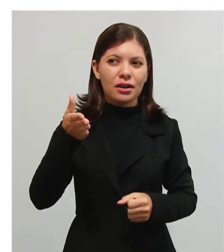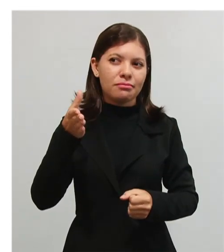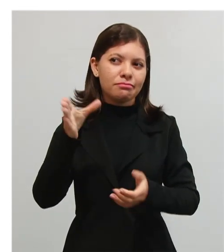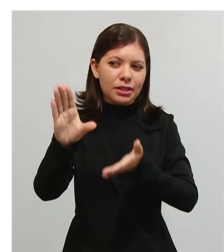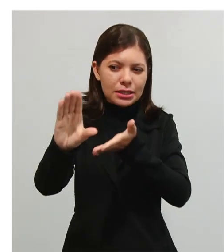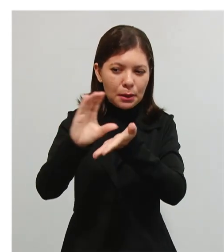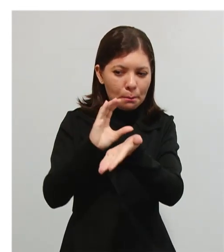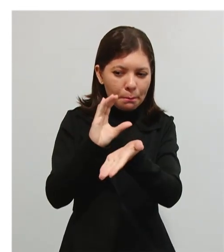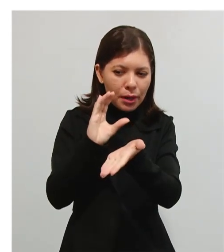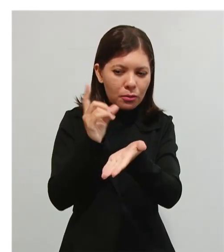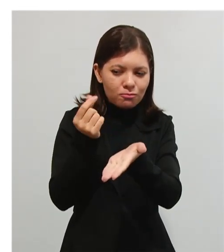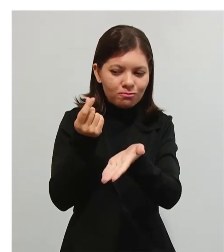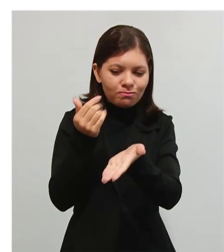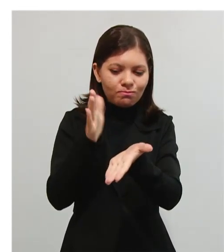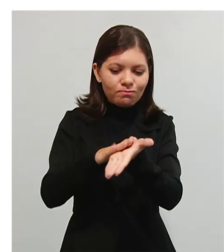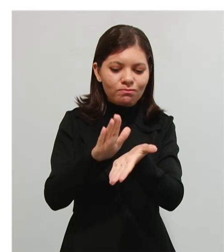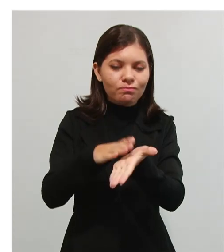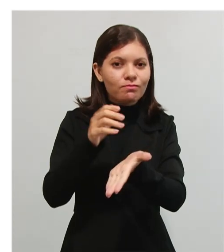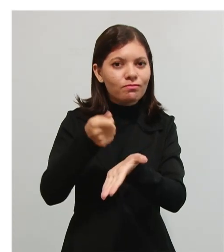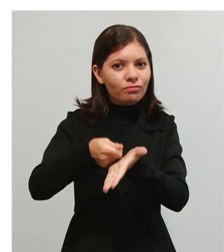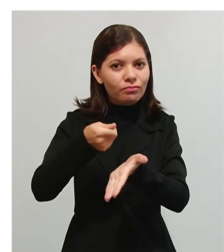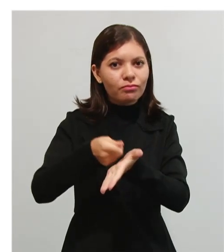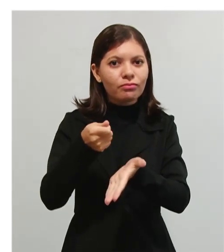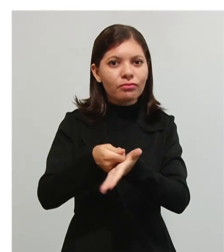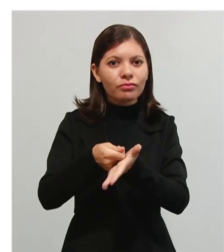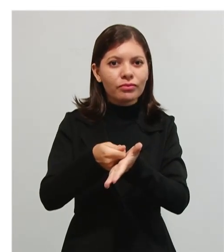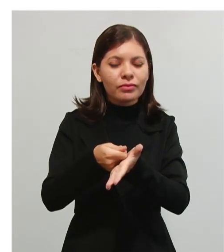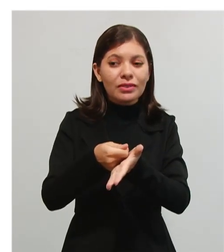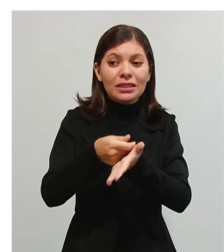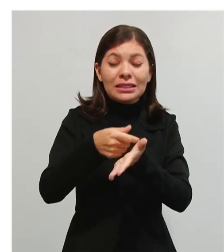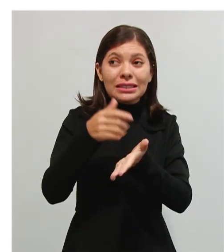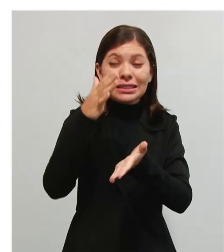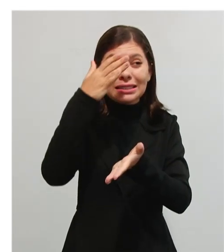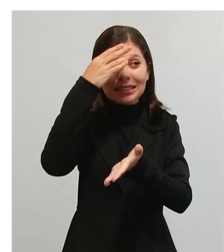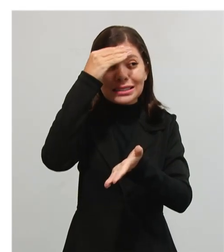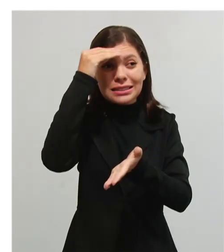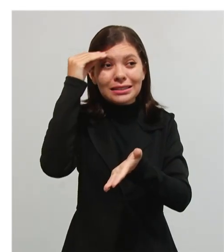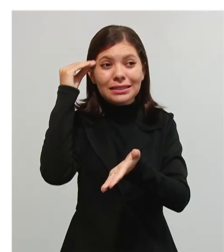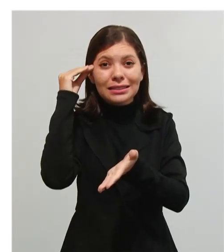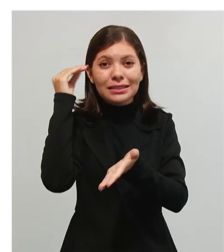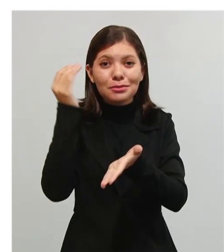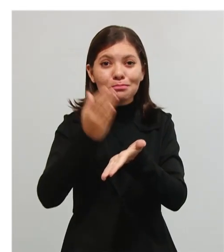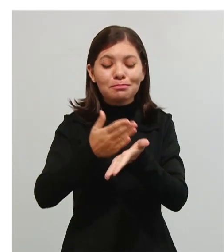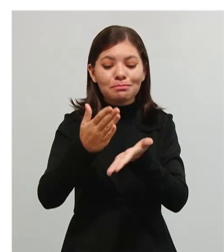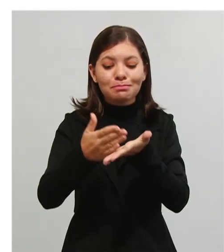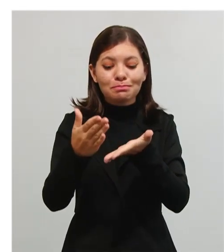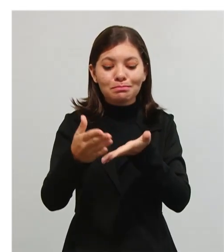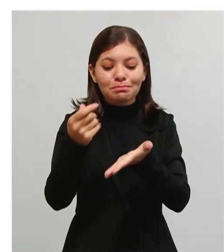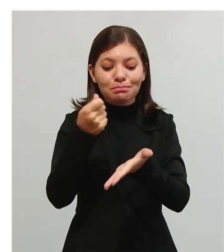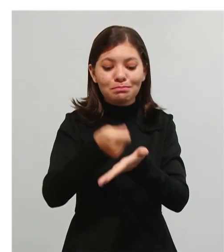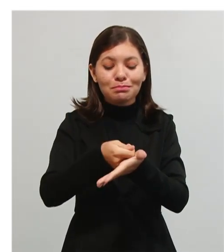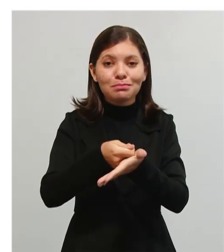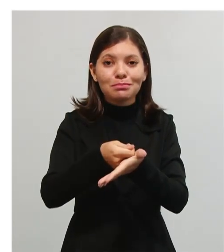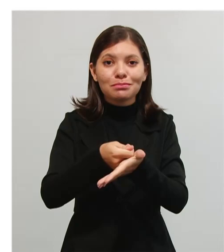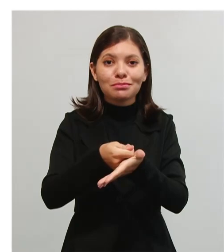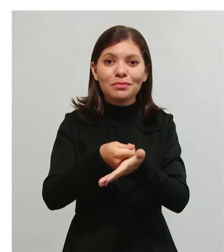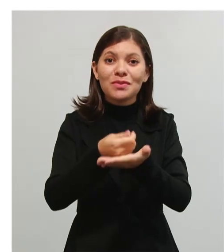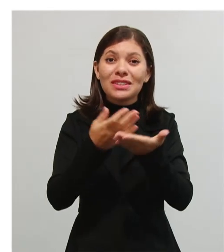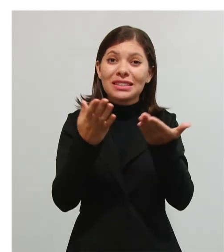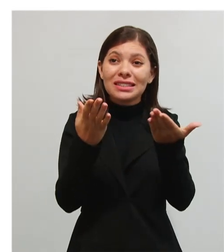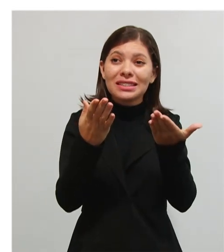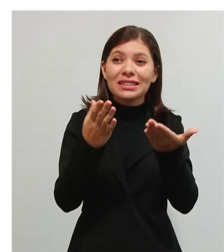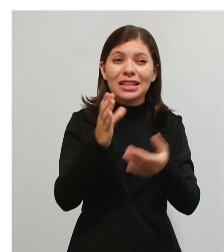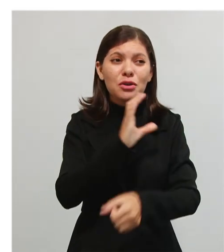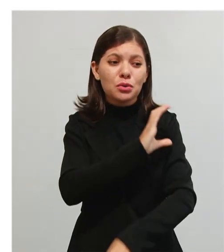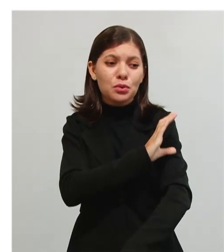cobrança quando você deixou de pagar alguma conta ou alguma parcela. Se você não tem esse hábito de